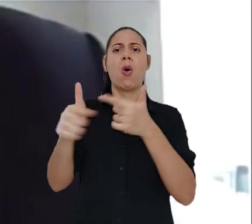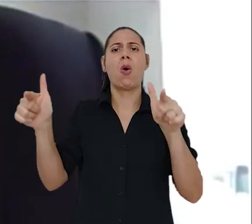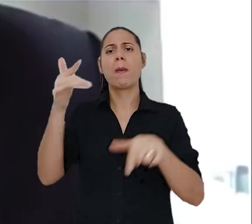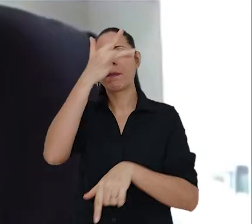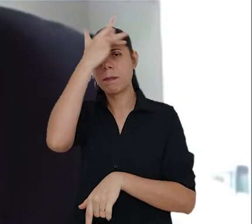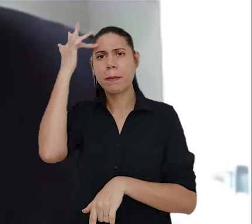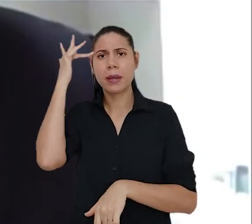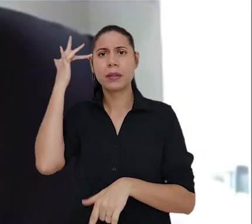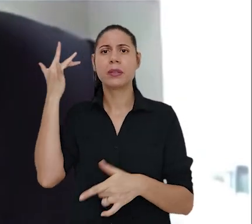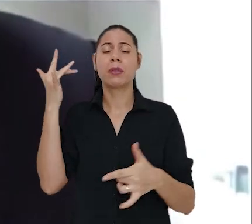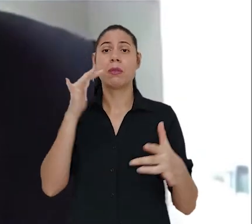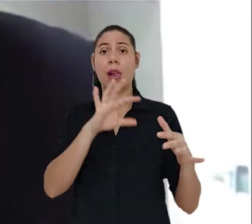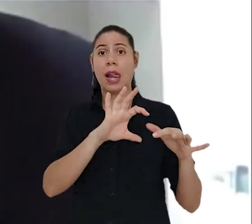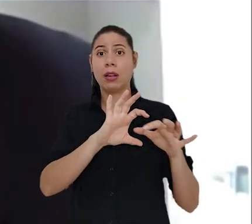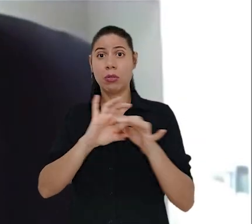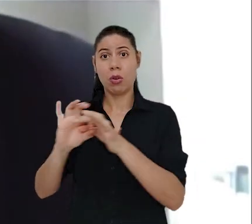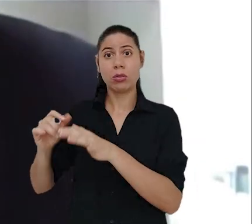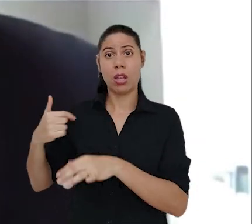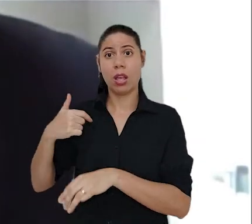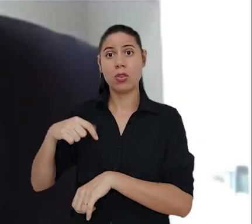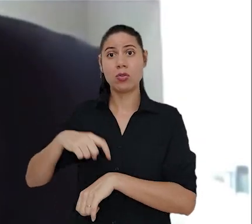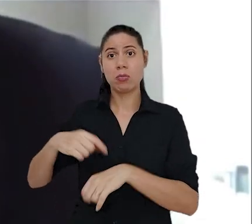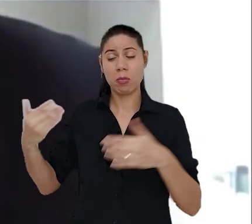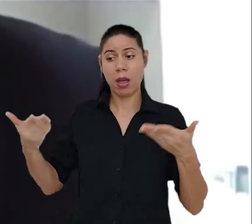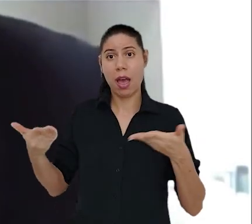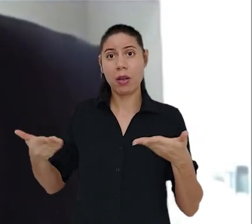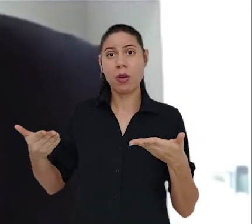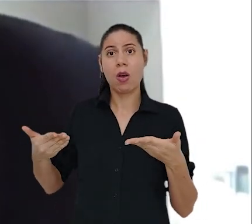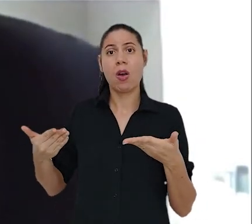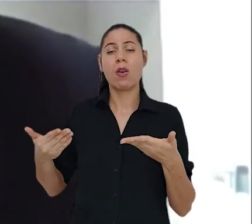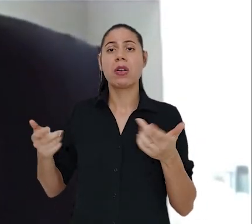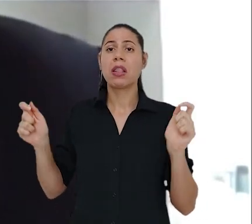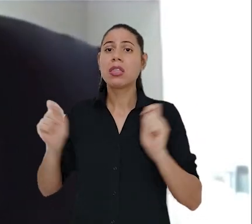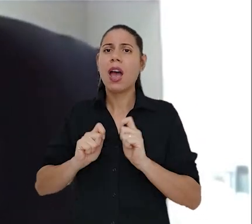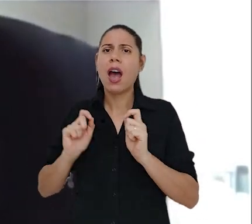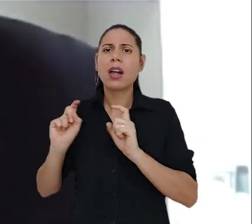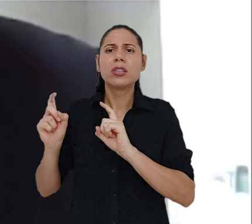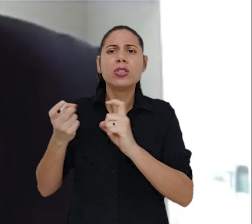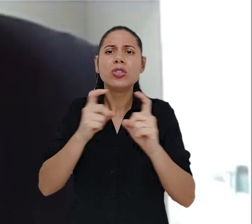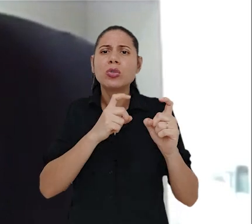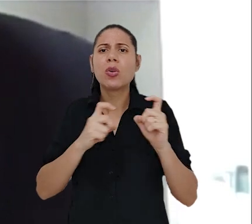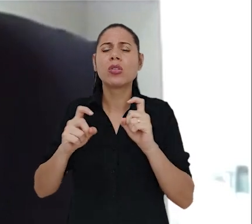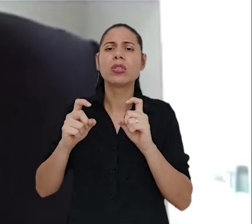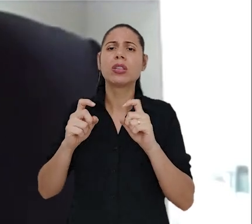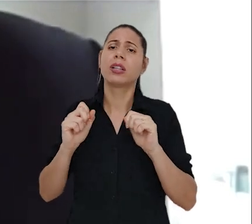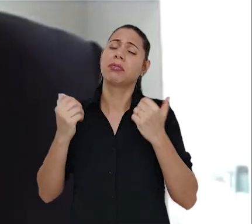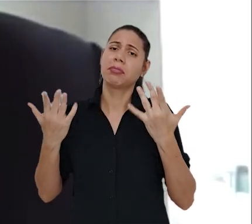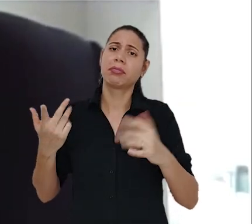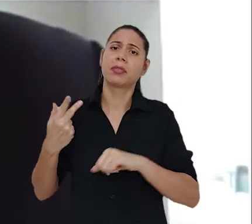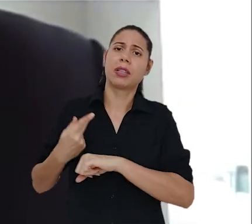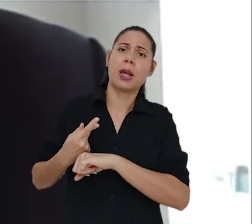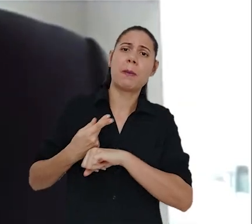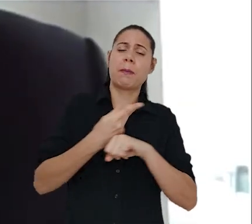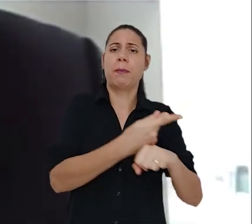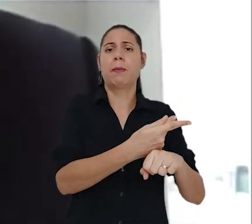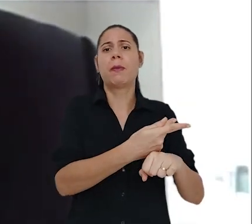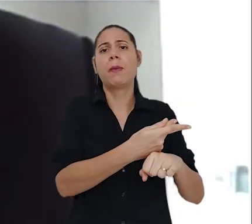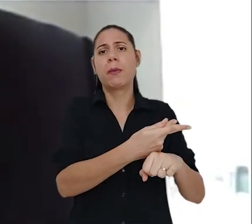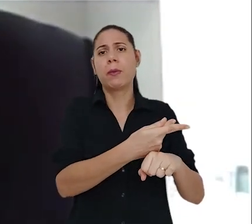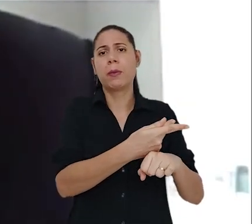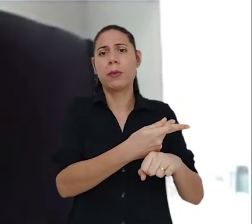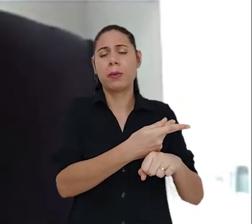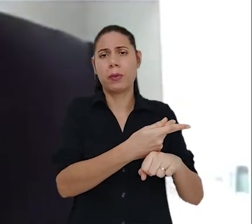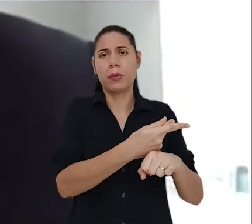pessoa, e o contexto em que eu estou nesse concurso me permite discutir isso. Então, ele deve procurar, de